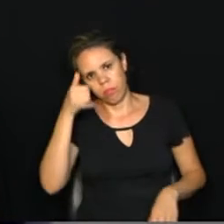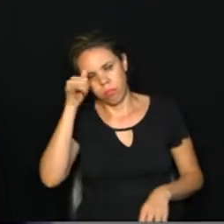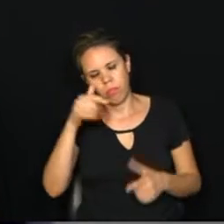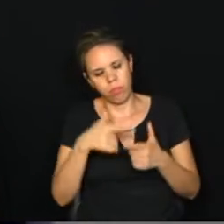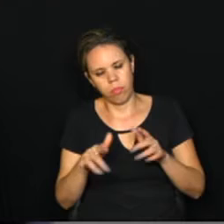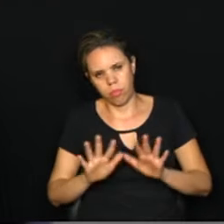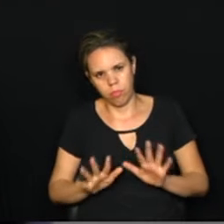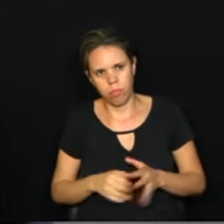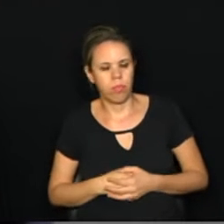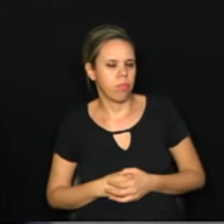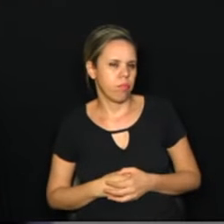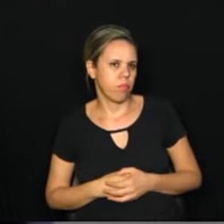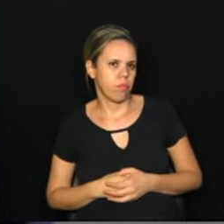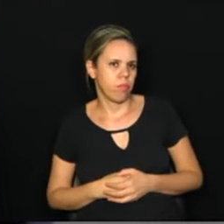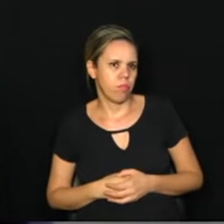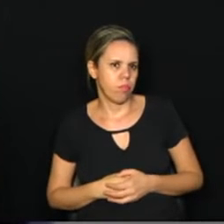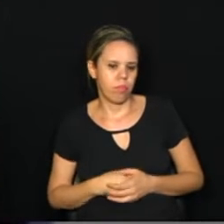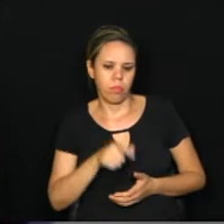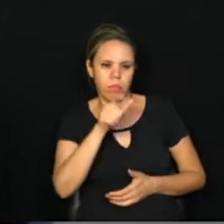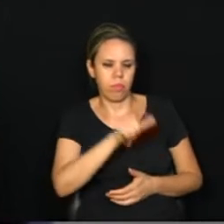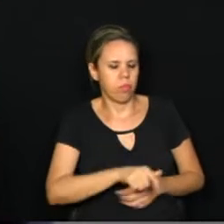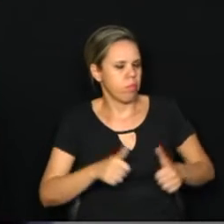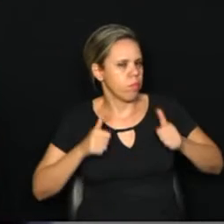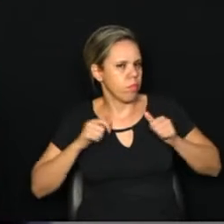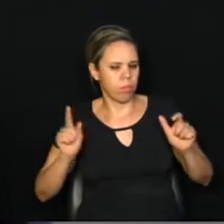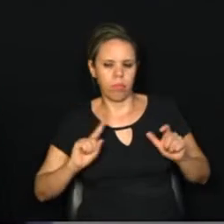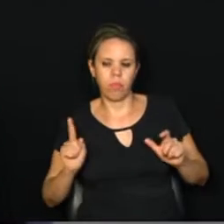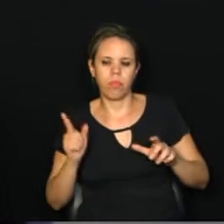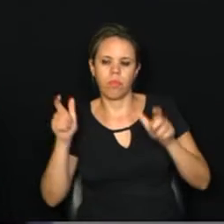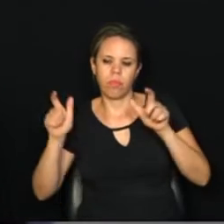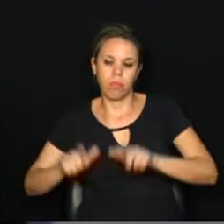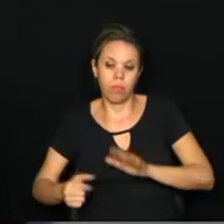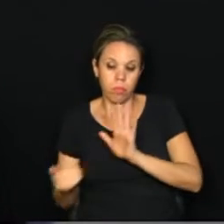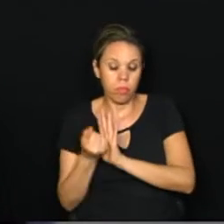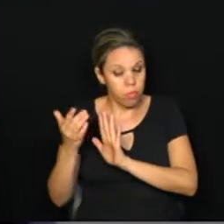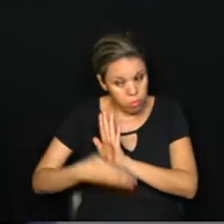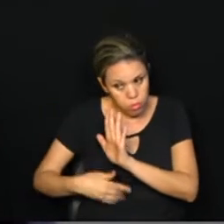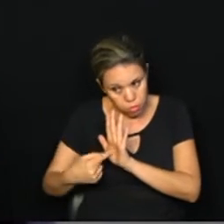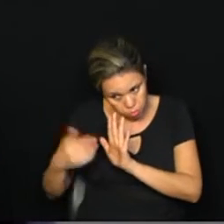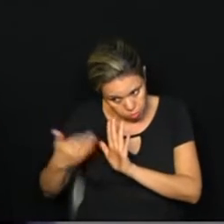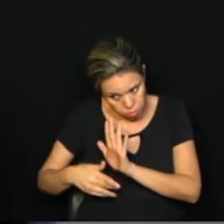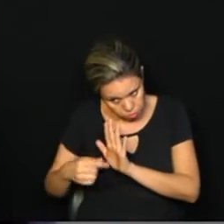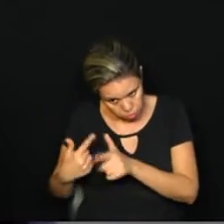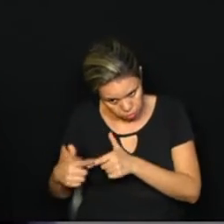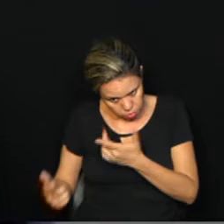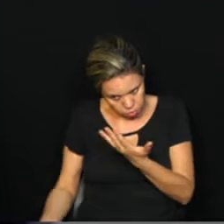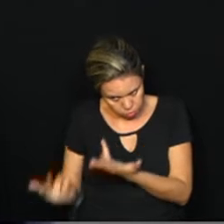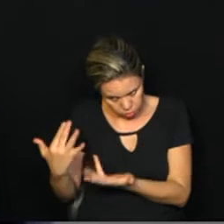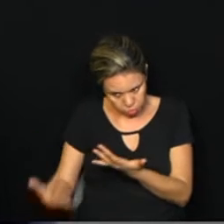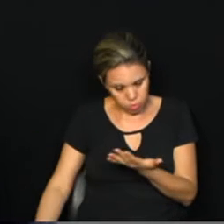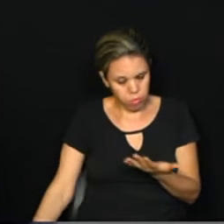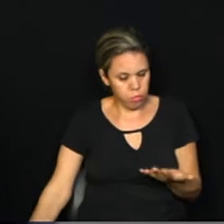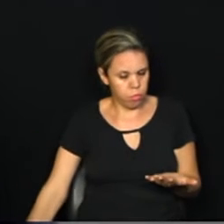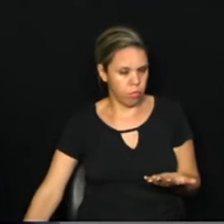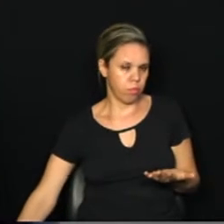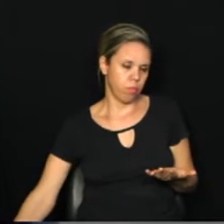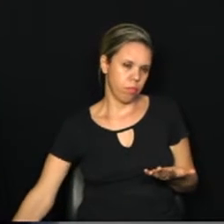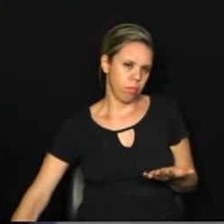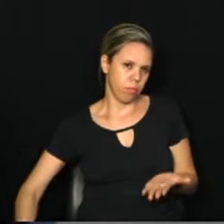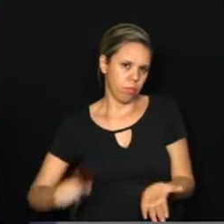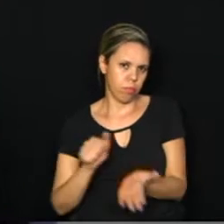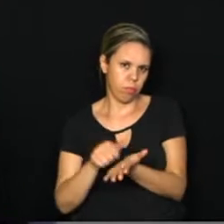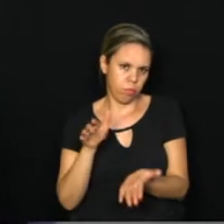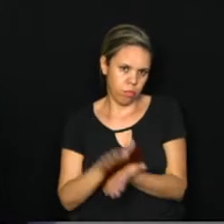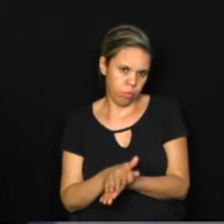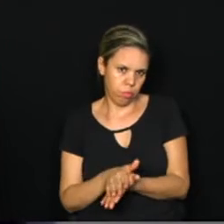fica impune, vamos dizer assim, qualquer foco que seja registrado. É como se fosse um registro de uma penalidade, uma multa